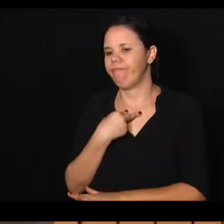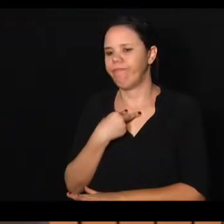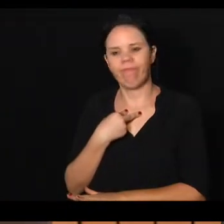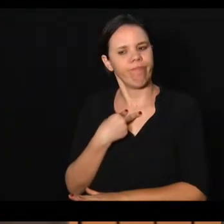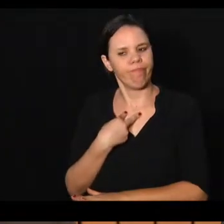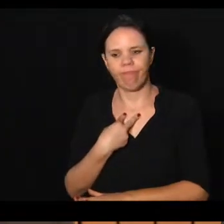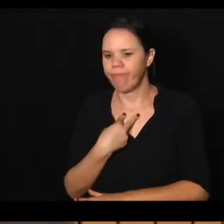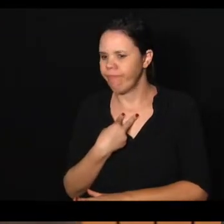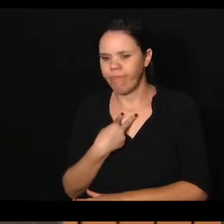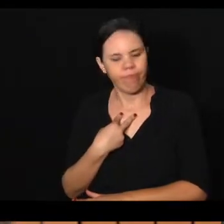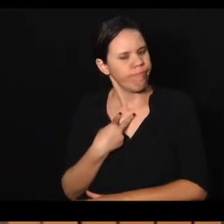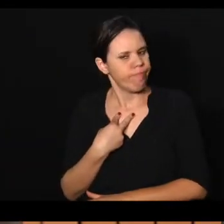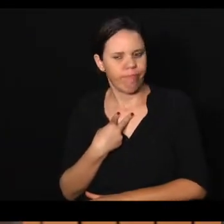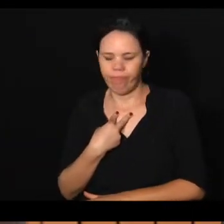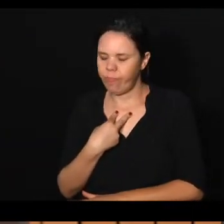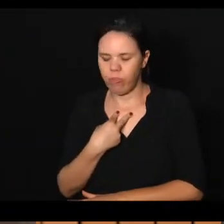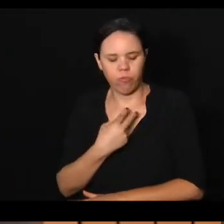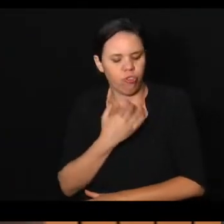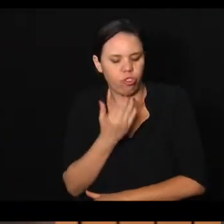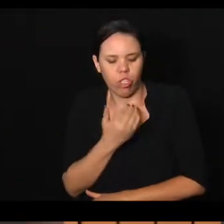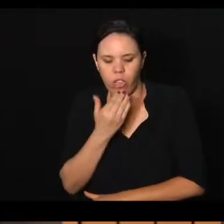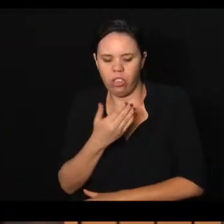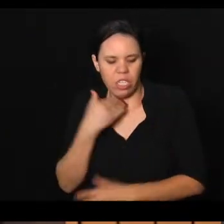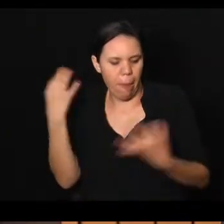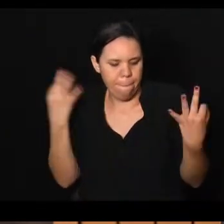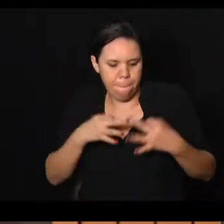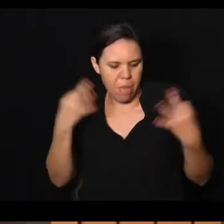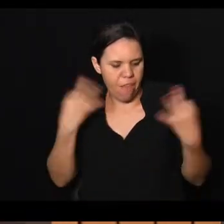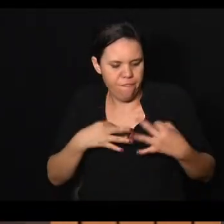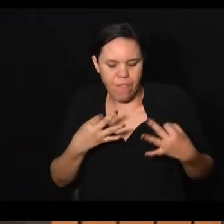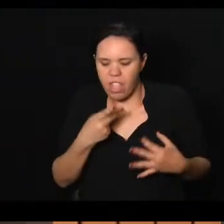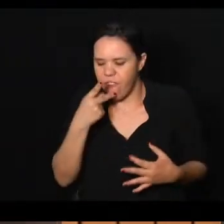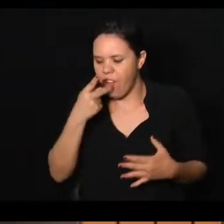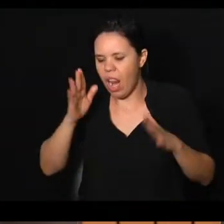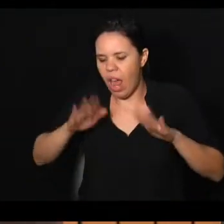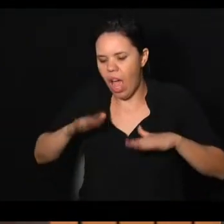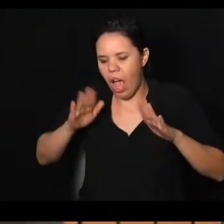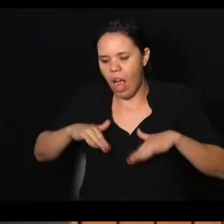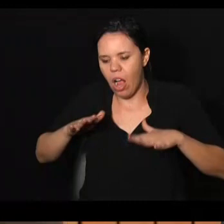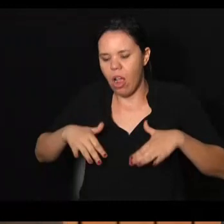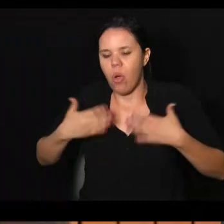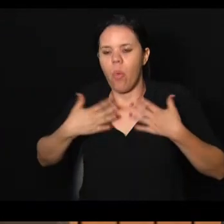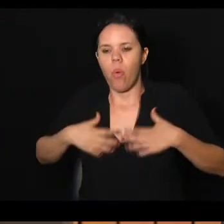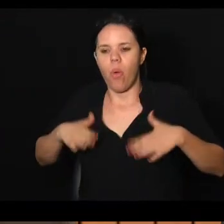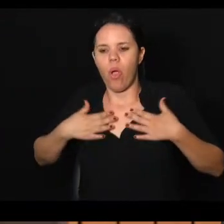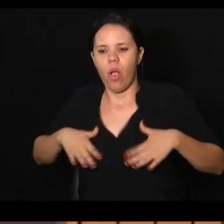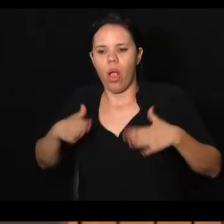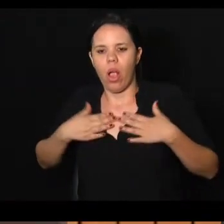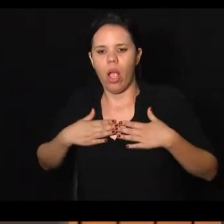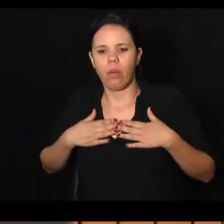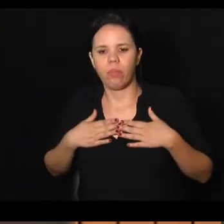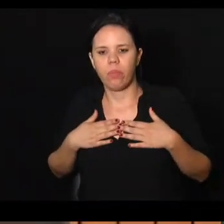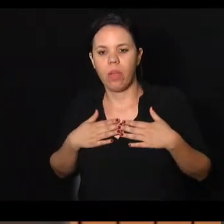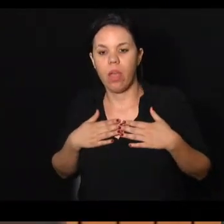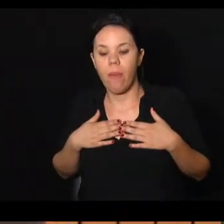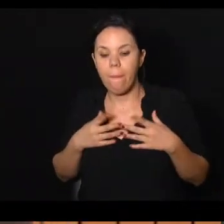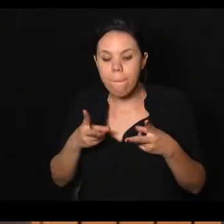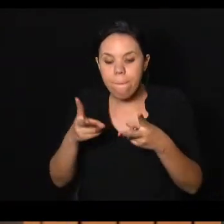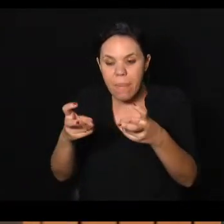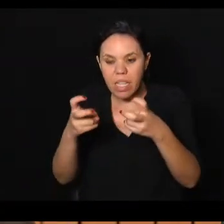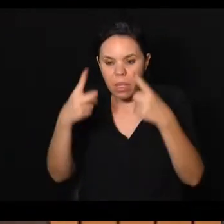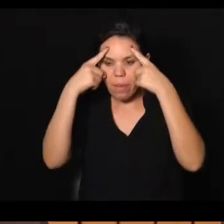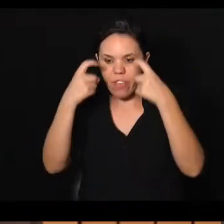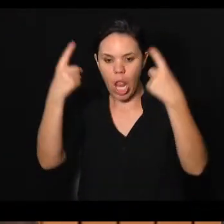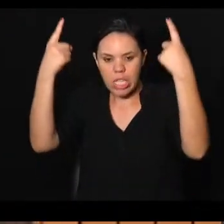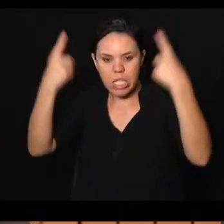ser politicamente correta e ter brandura na fala diante da violência contra crianças e contra